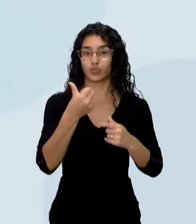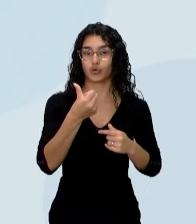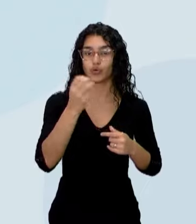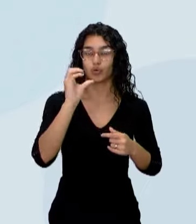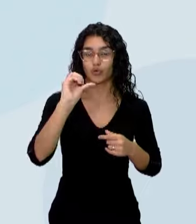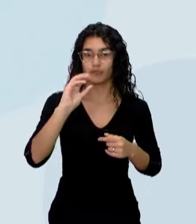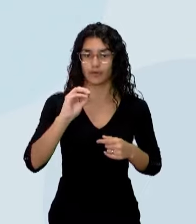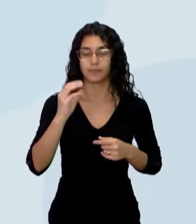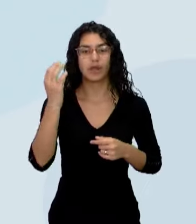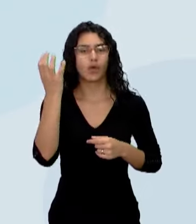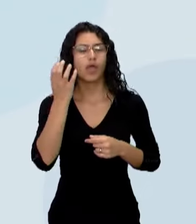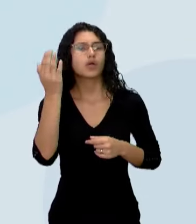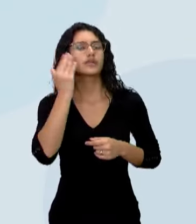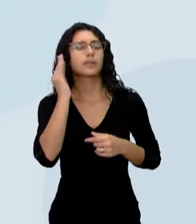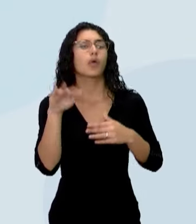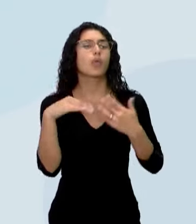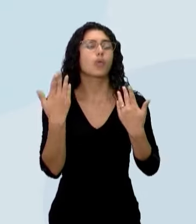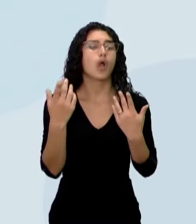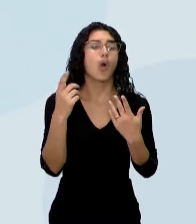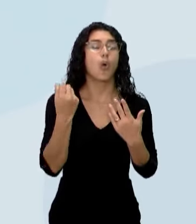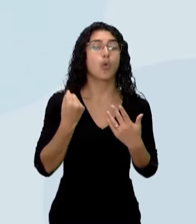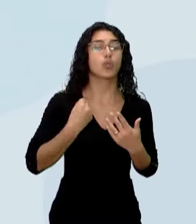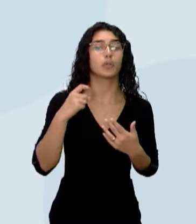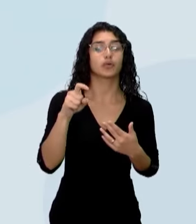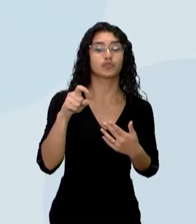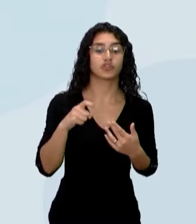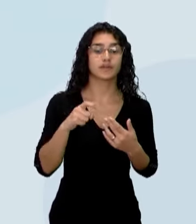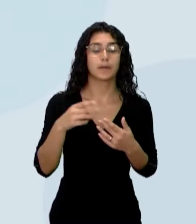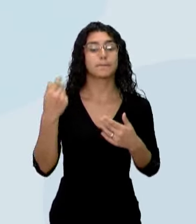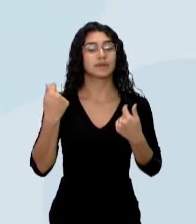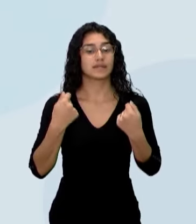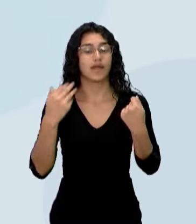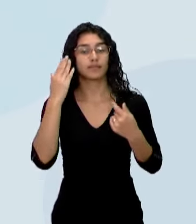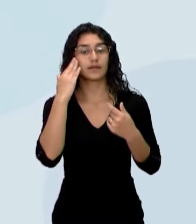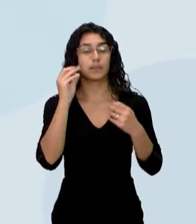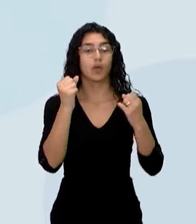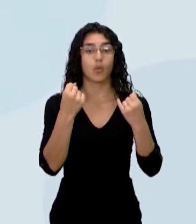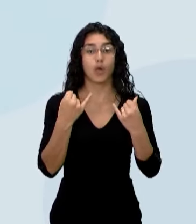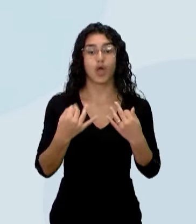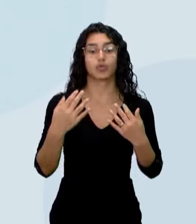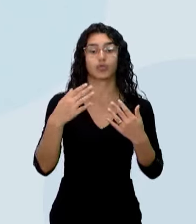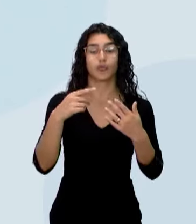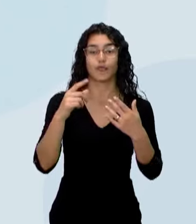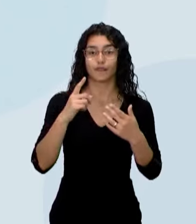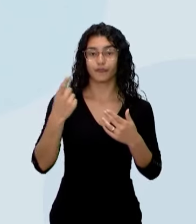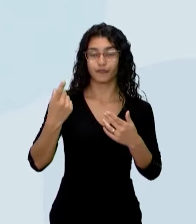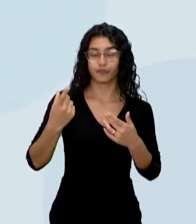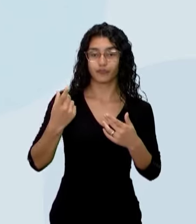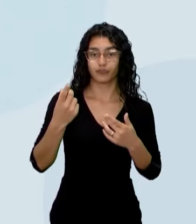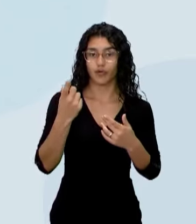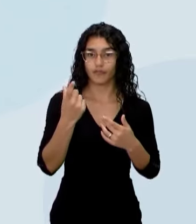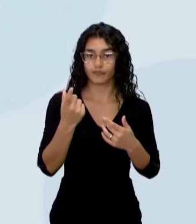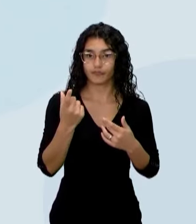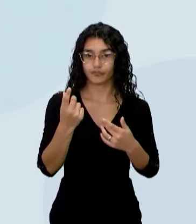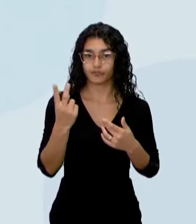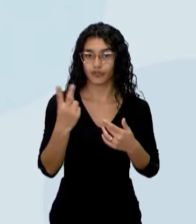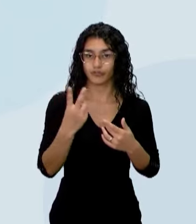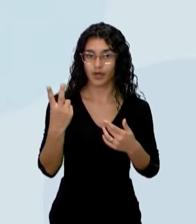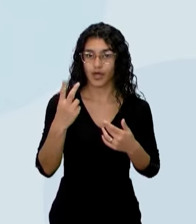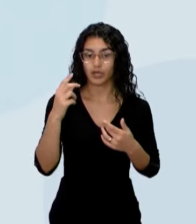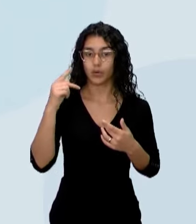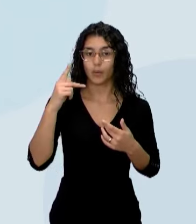x. Para eu saber quem é o x, eu deveria saber quanto vale um ângulo aqui, ó, do pentágono, porque ele não é